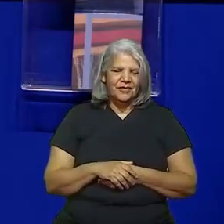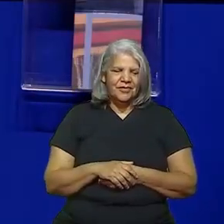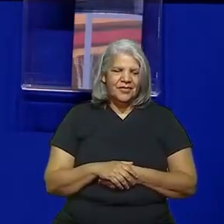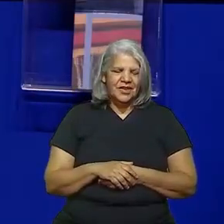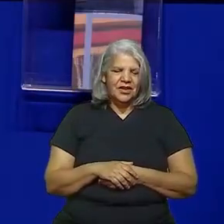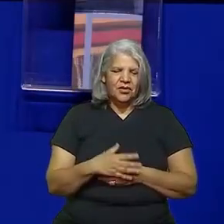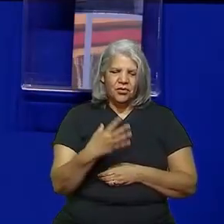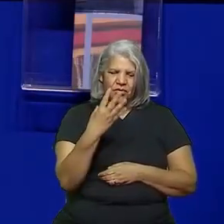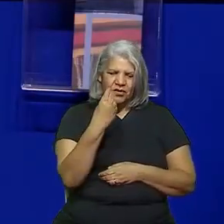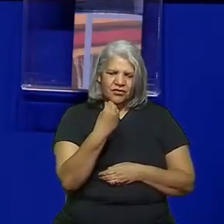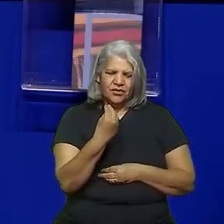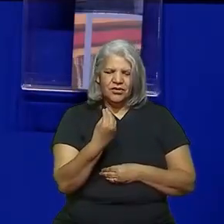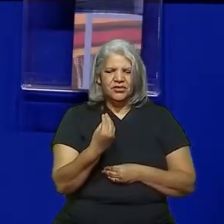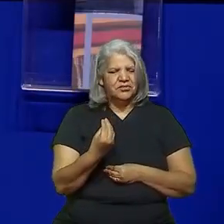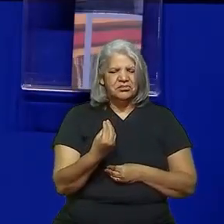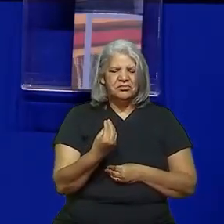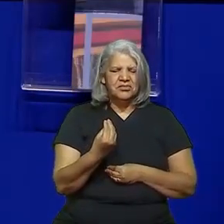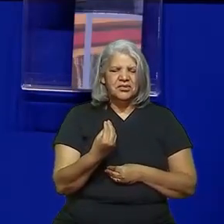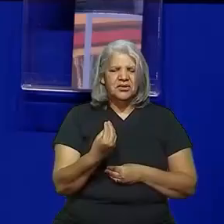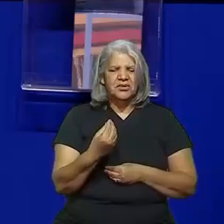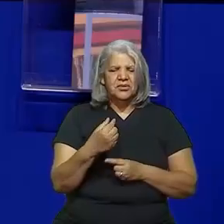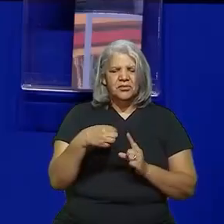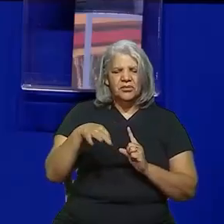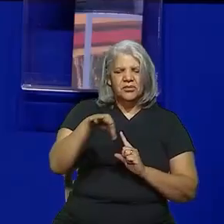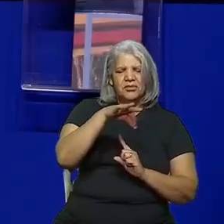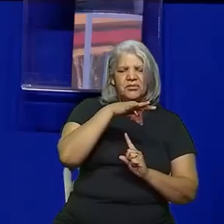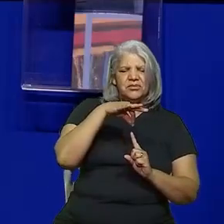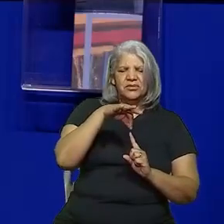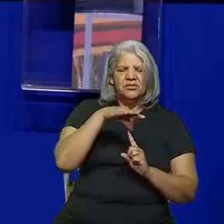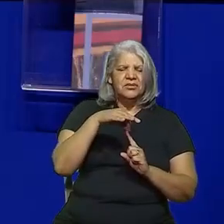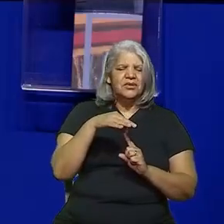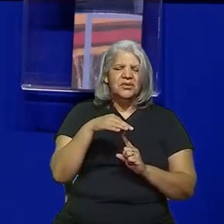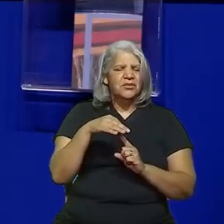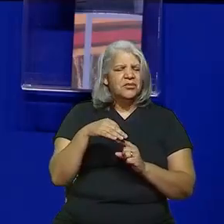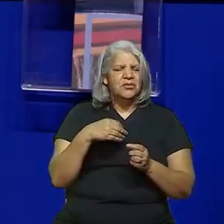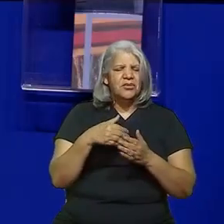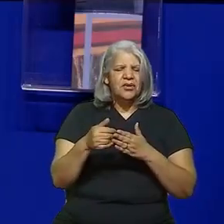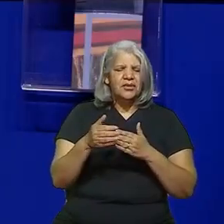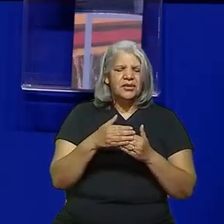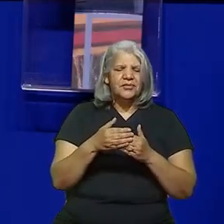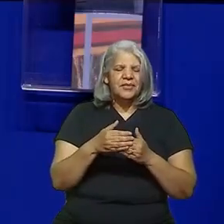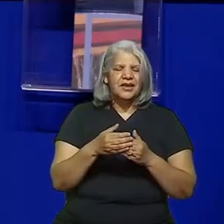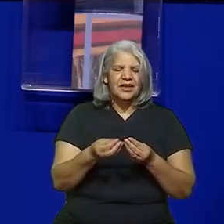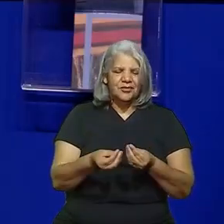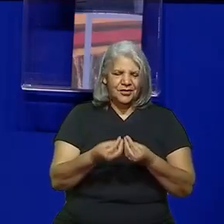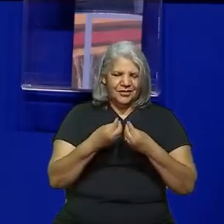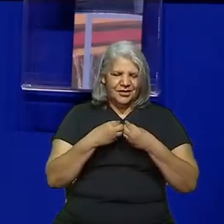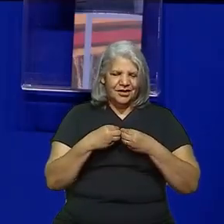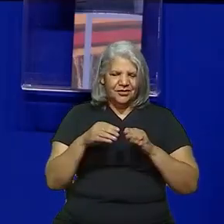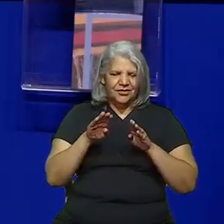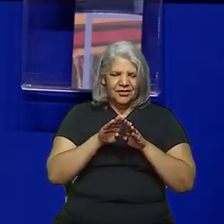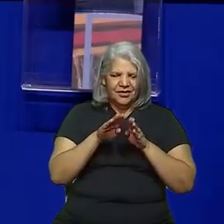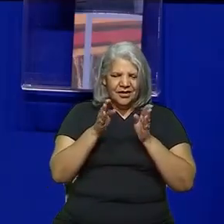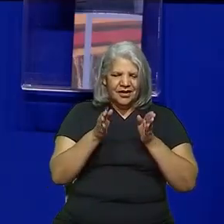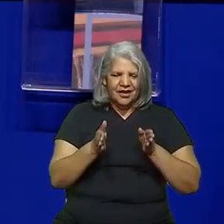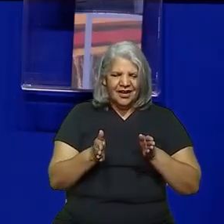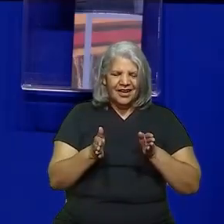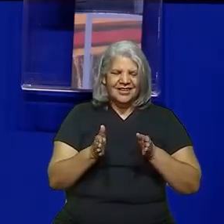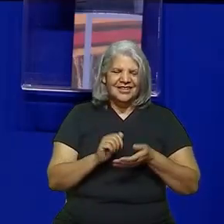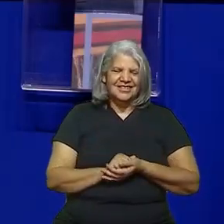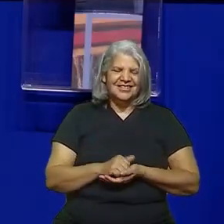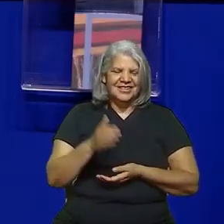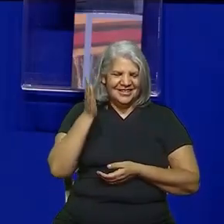Uma fotografia, um santinho e etc, etc. E me deu a caixinha. Ele